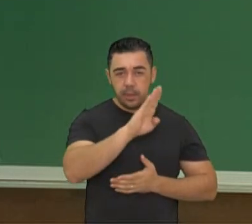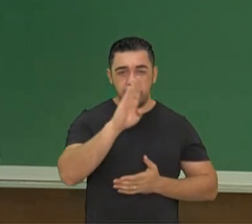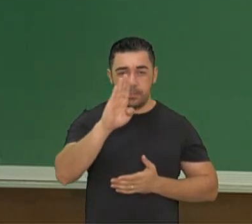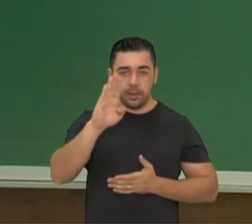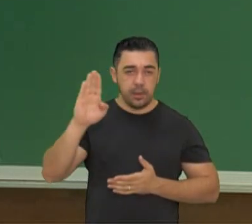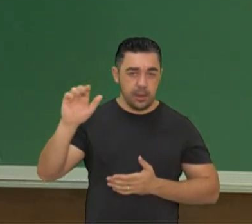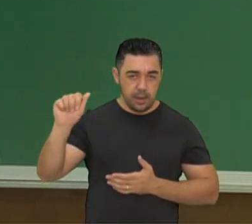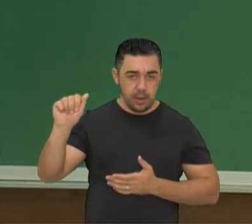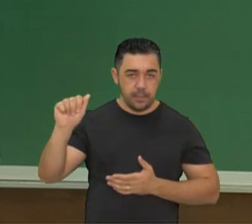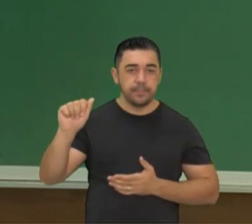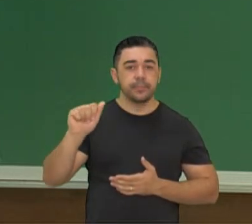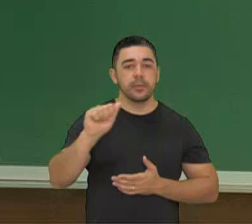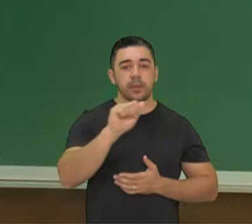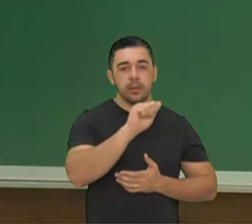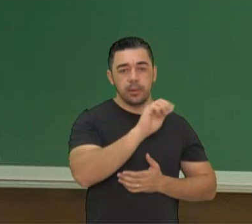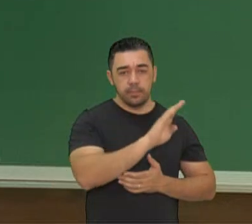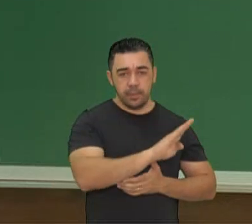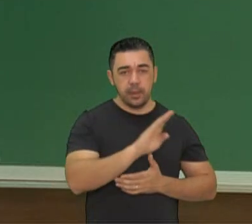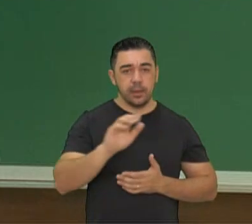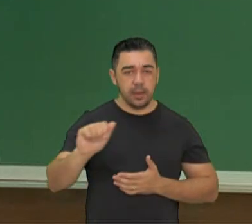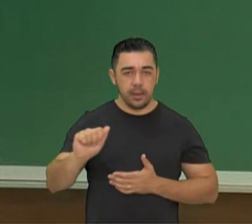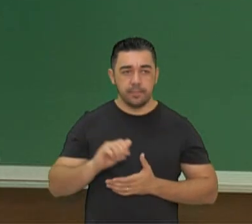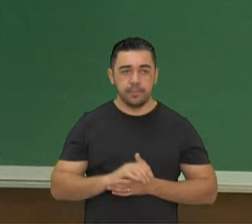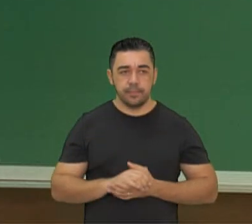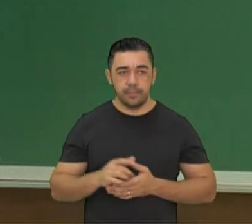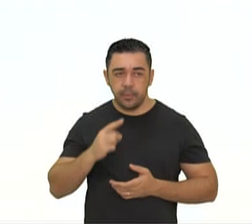B, A, B e A.